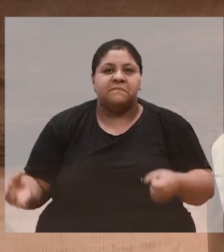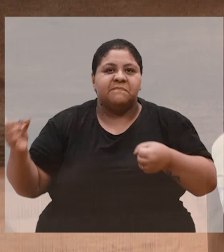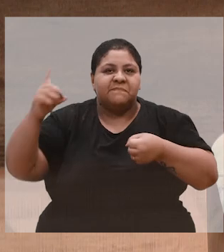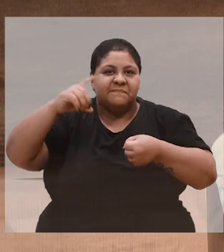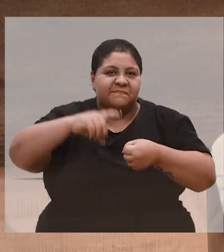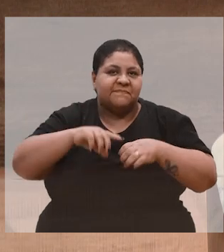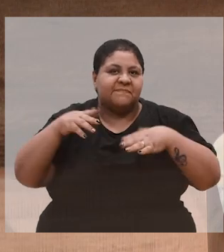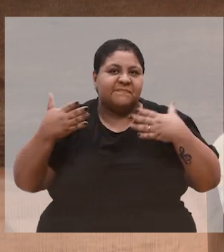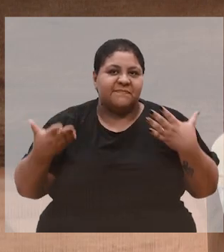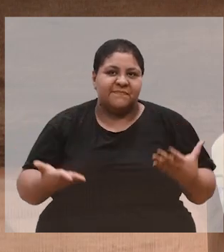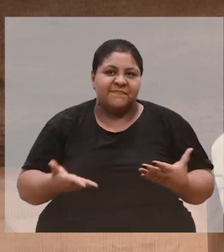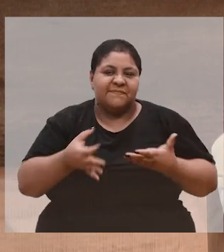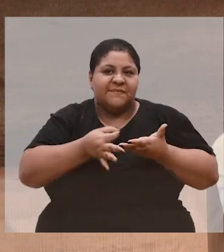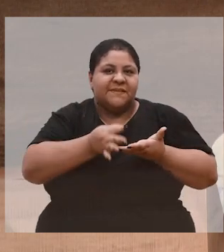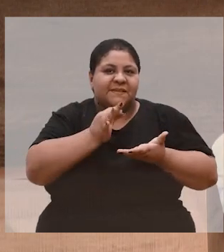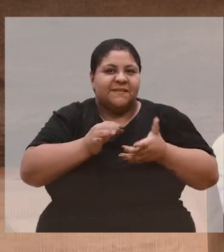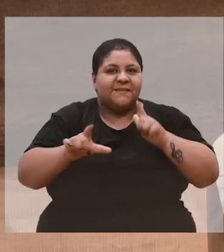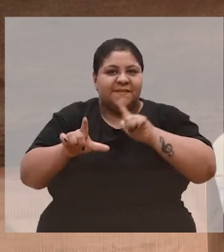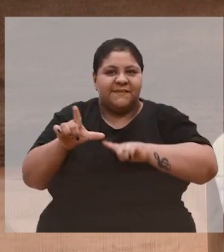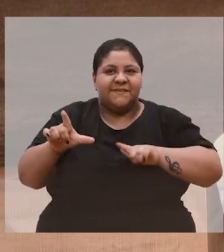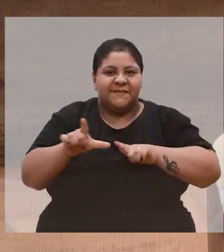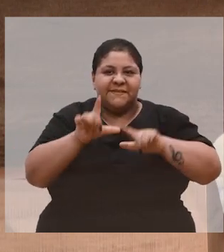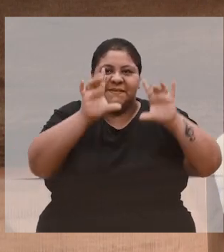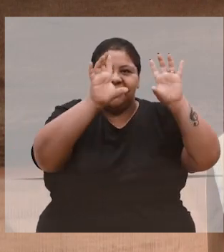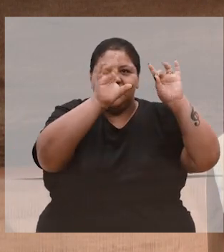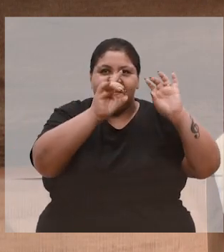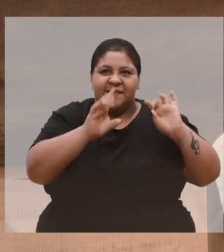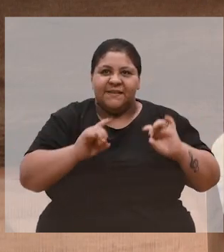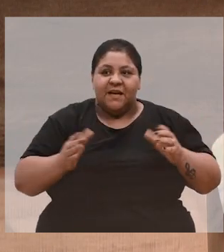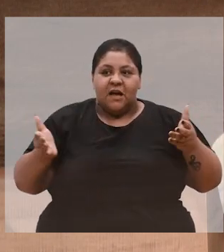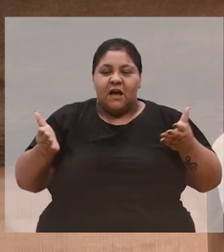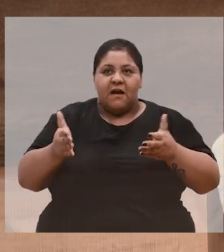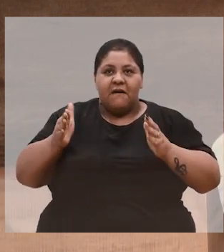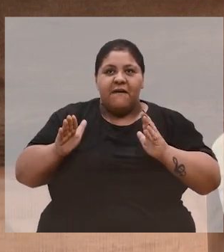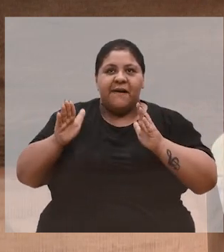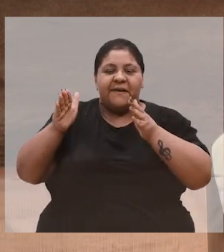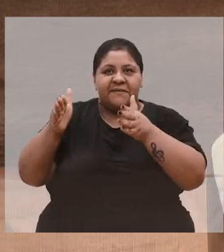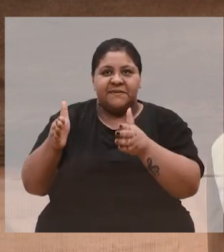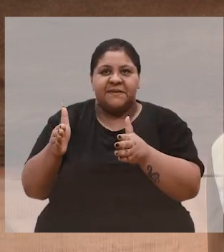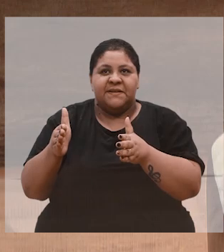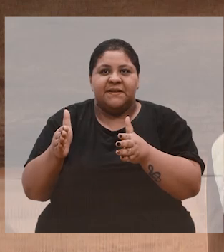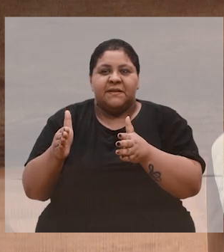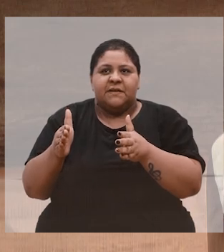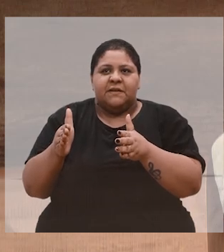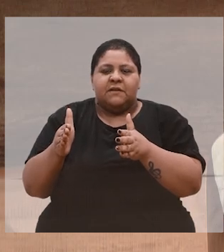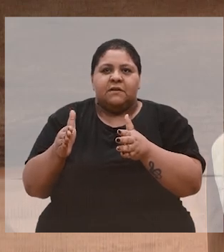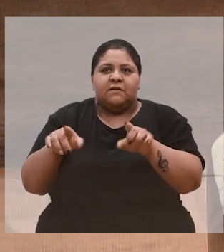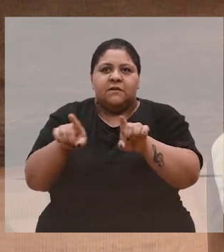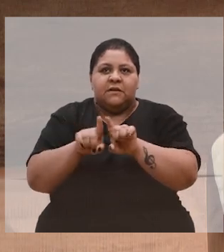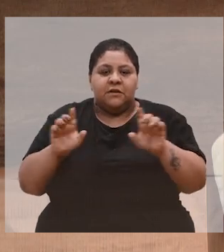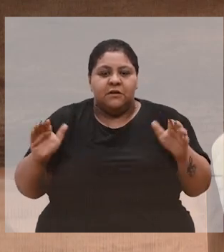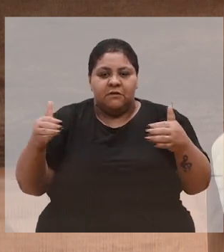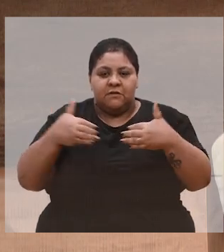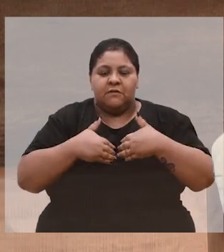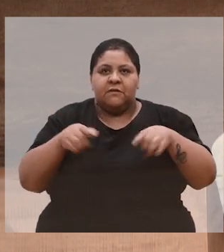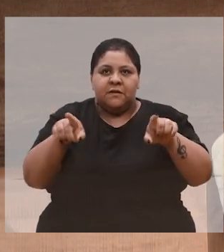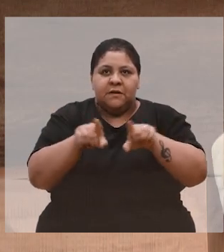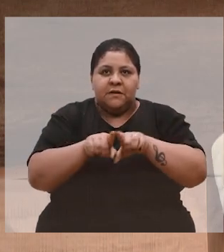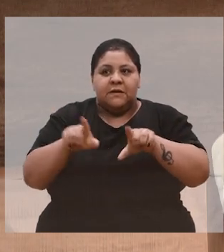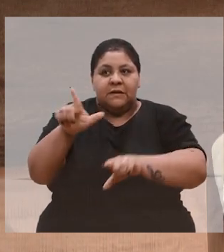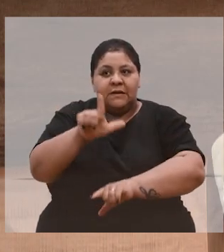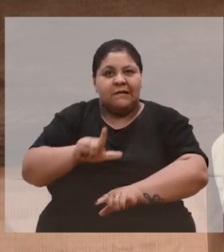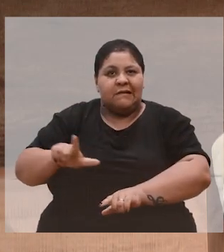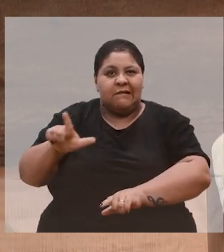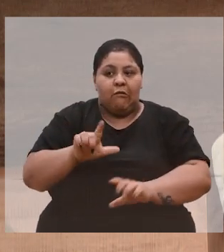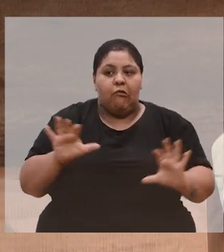Estamos de volta, então, com esse Café com Letras especialíssimo aqui, dedicado a espectro autismo e também literatura,